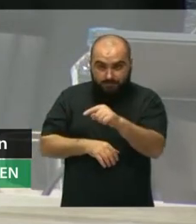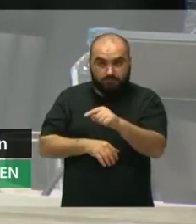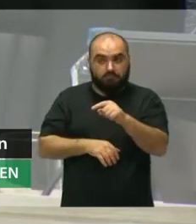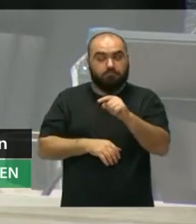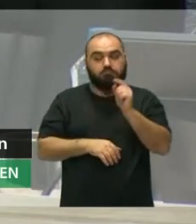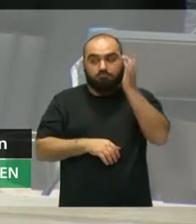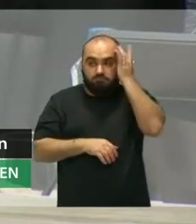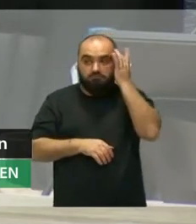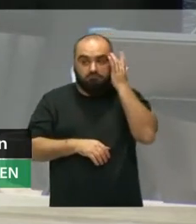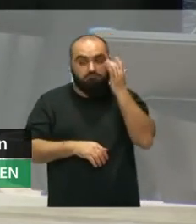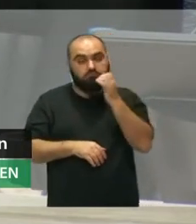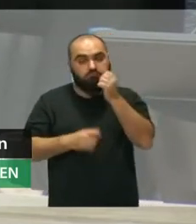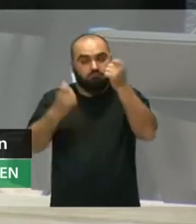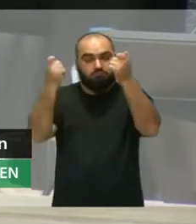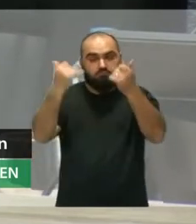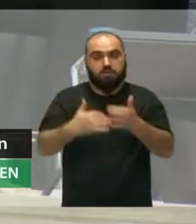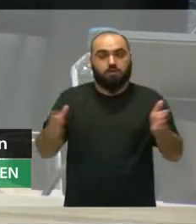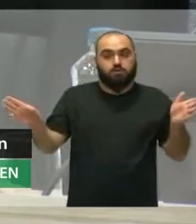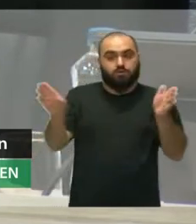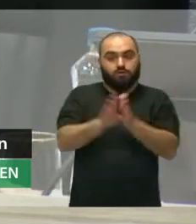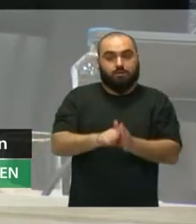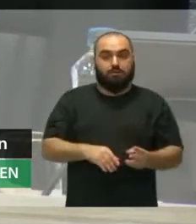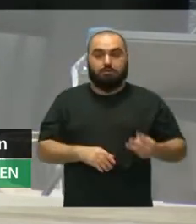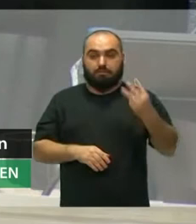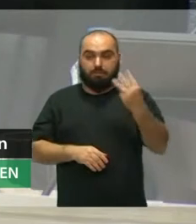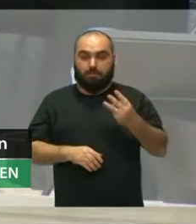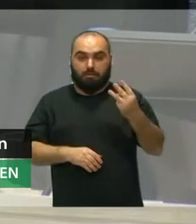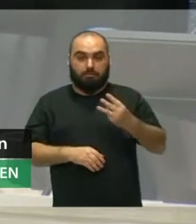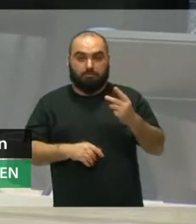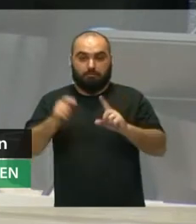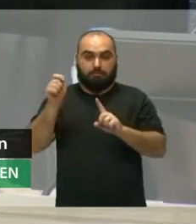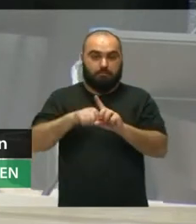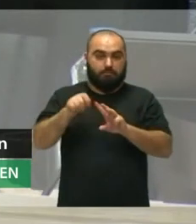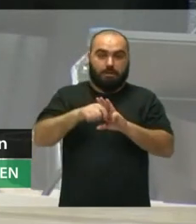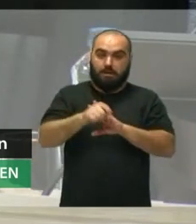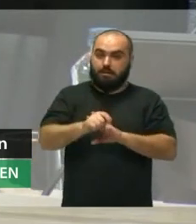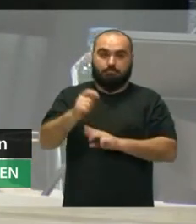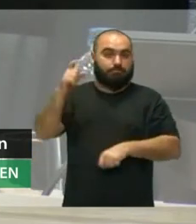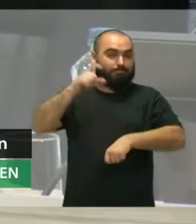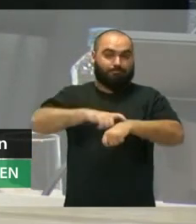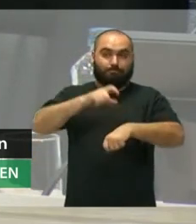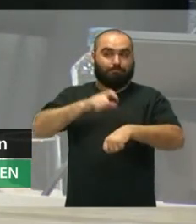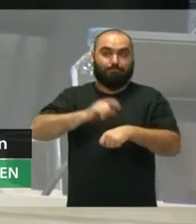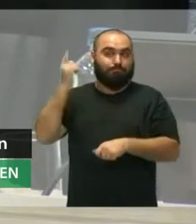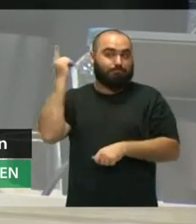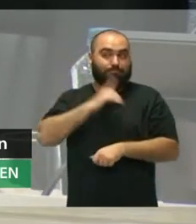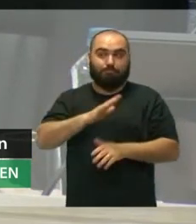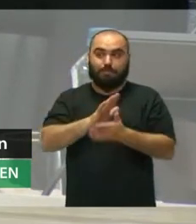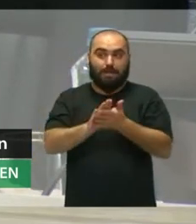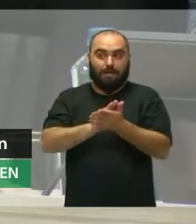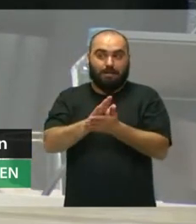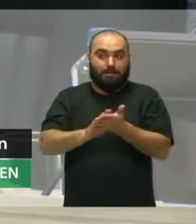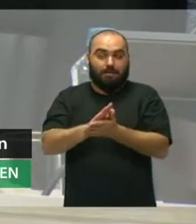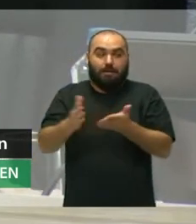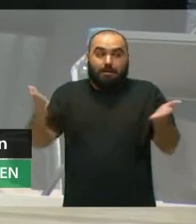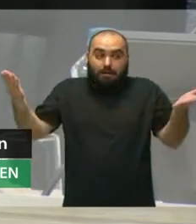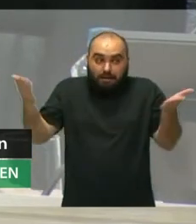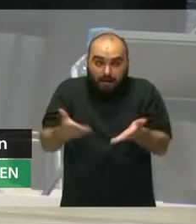que cheguei há 3 meses, não tive tempo ainda mais com esse furacão, né,